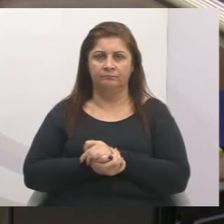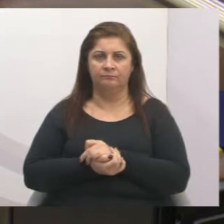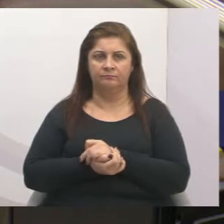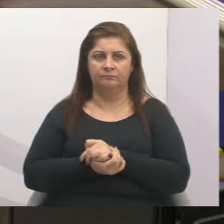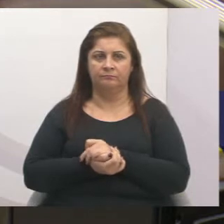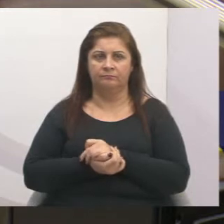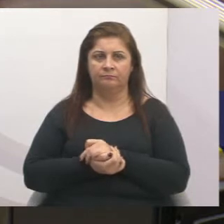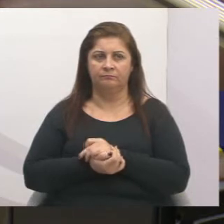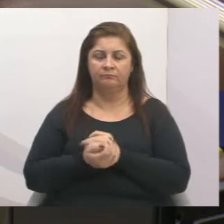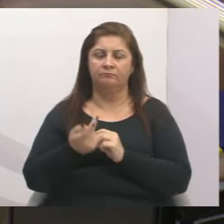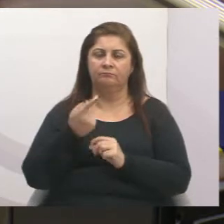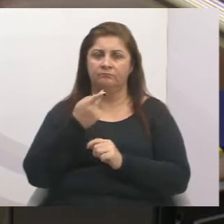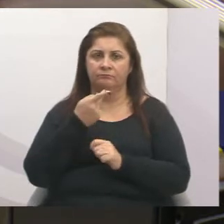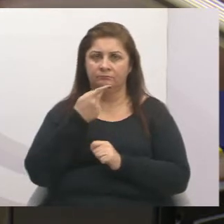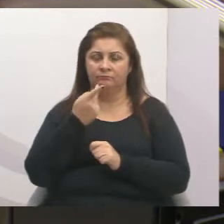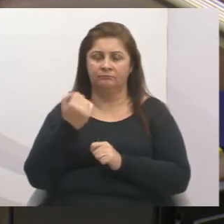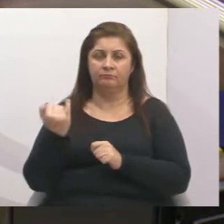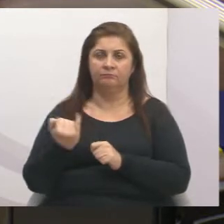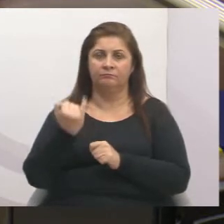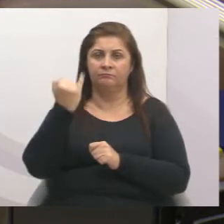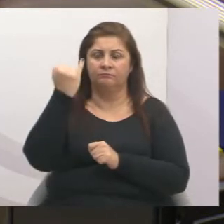valorizar o fato